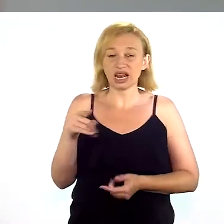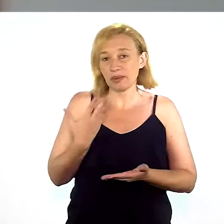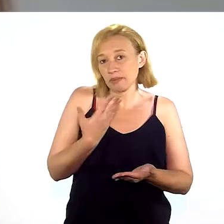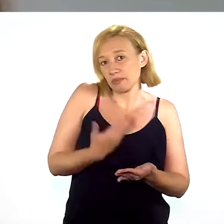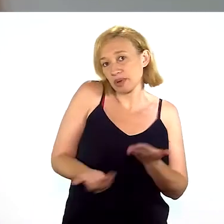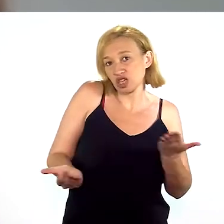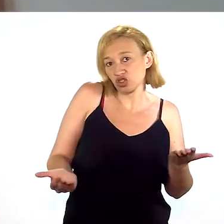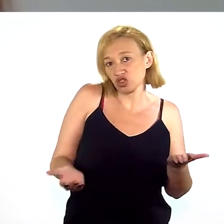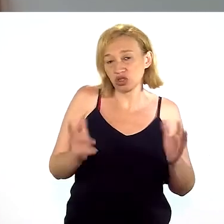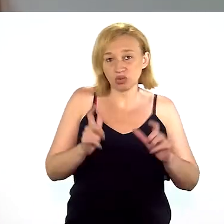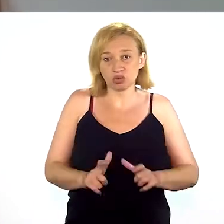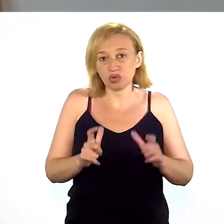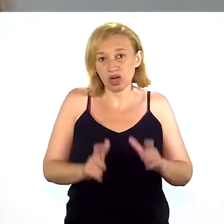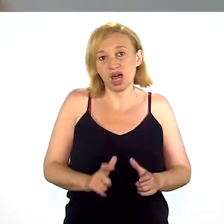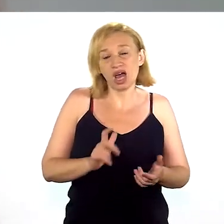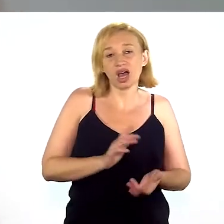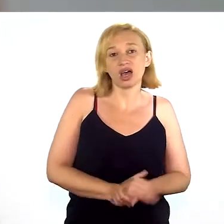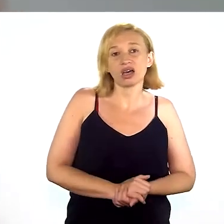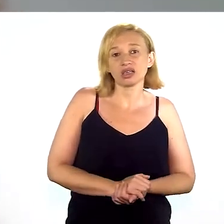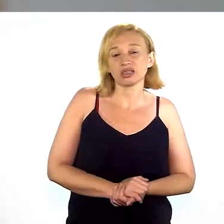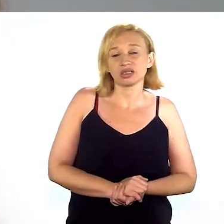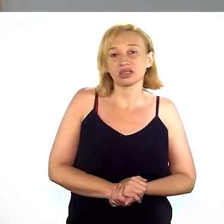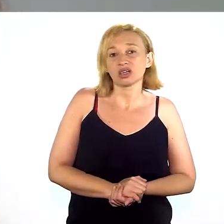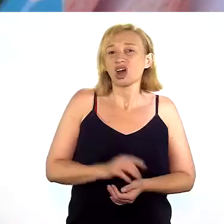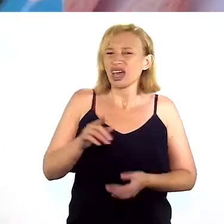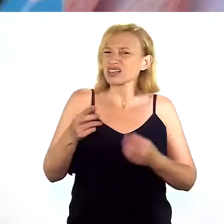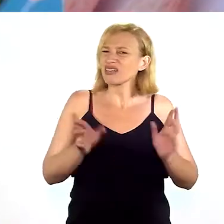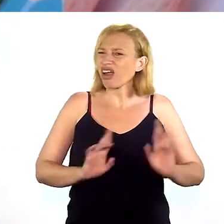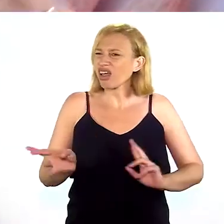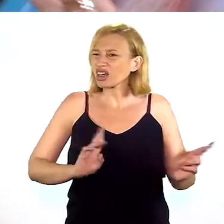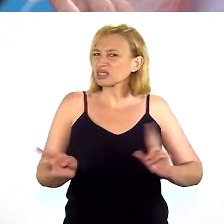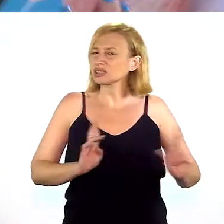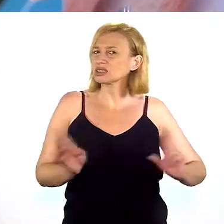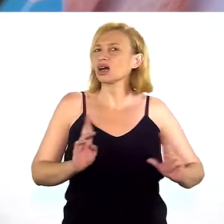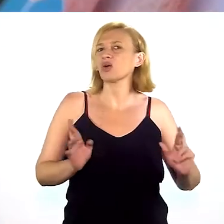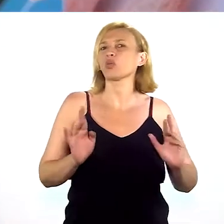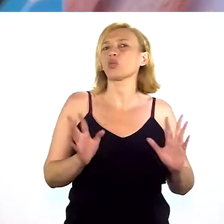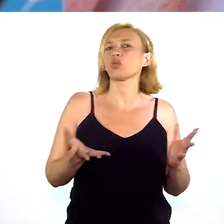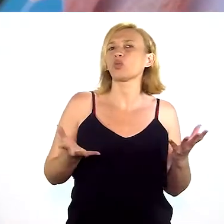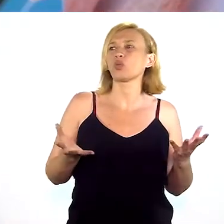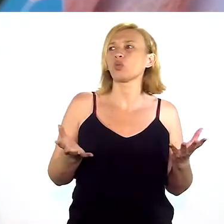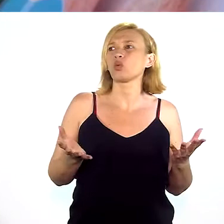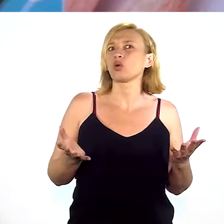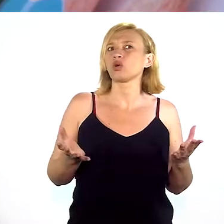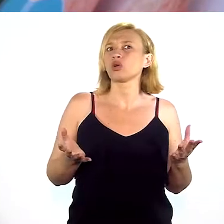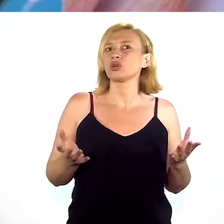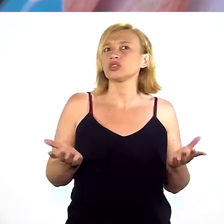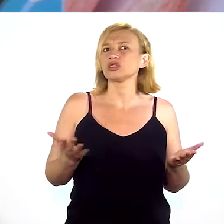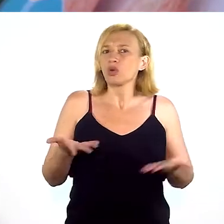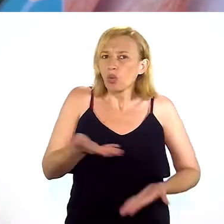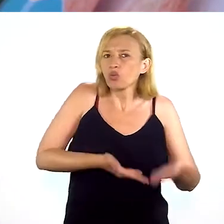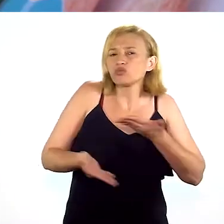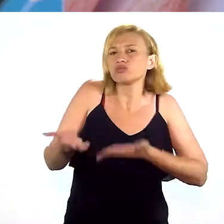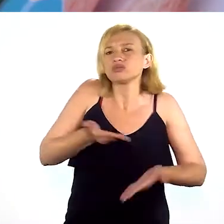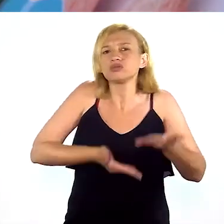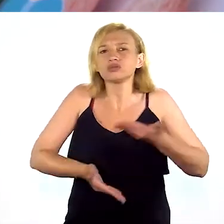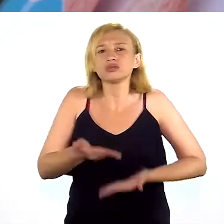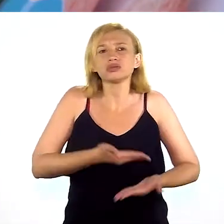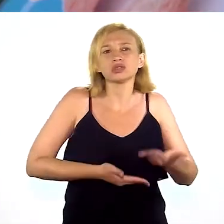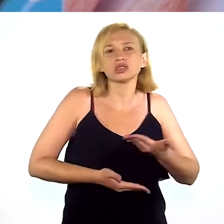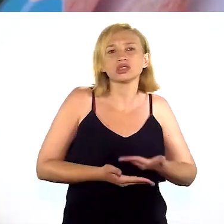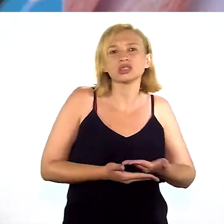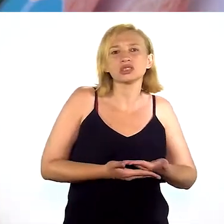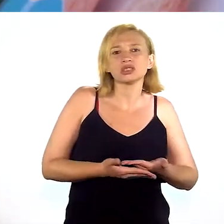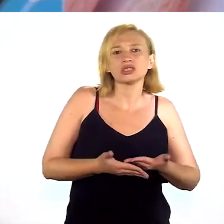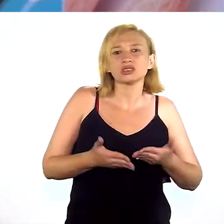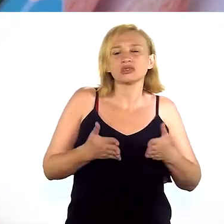ela tá lá perdida num bosque, enfim. Essa relação, essa contribuição, esse